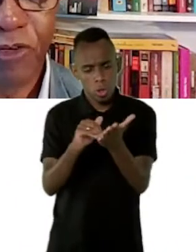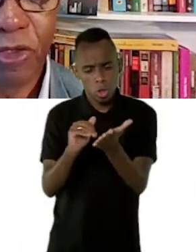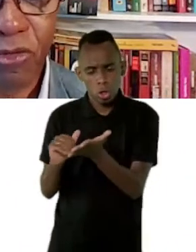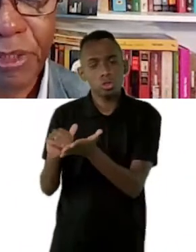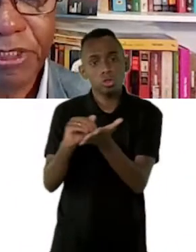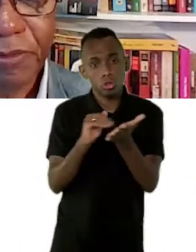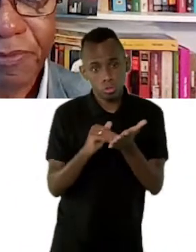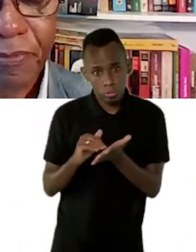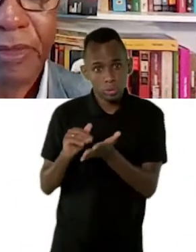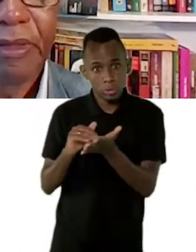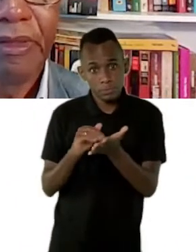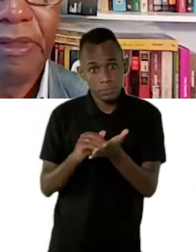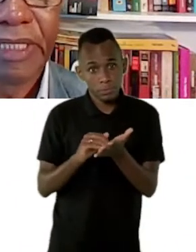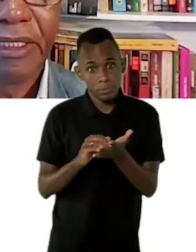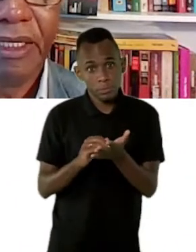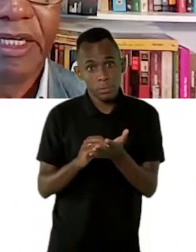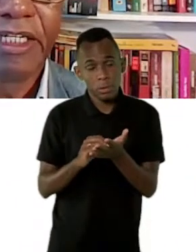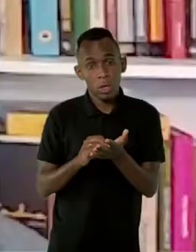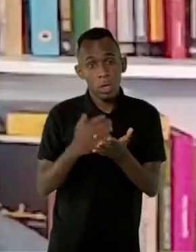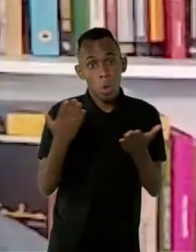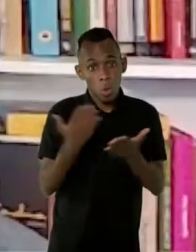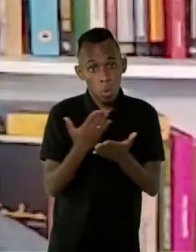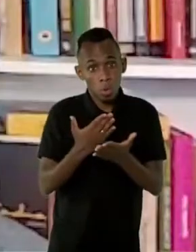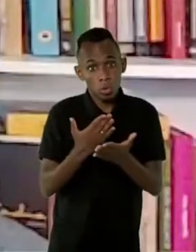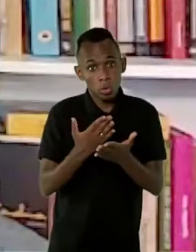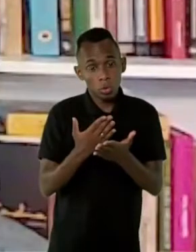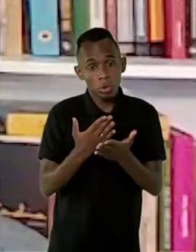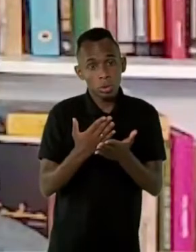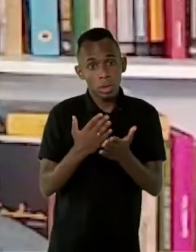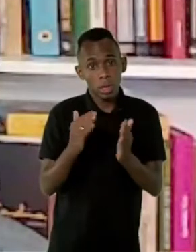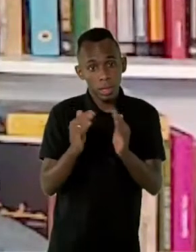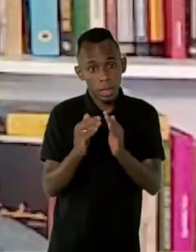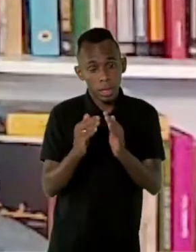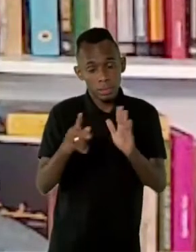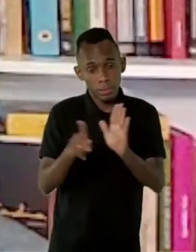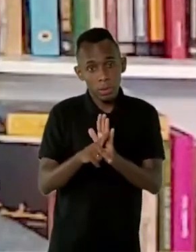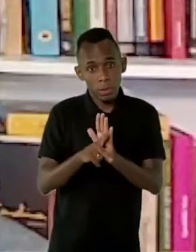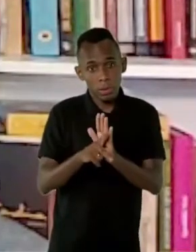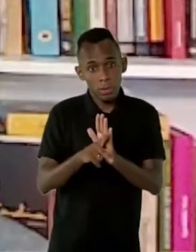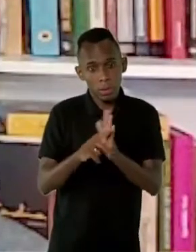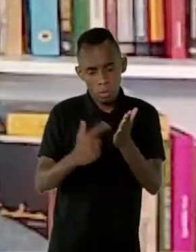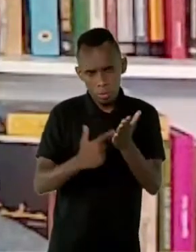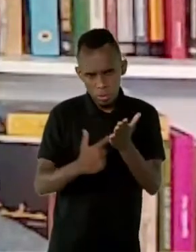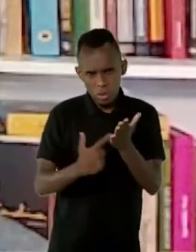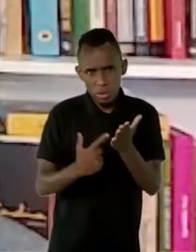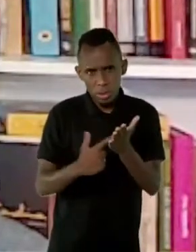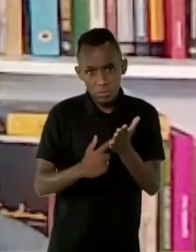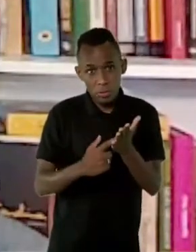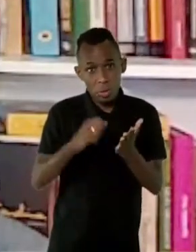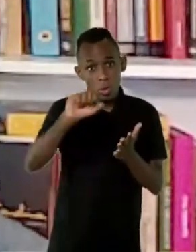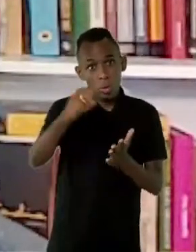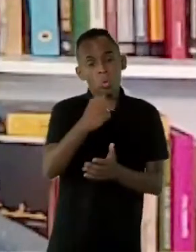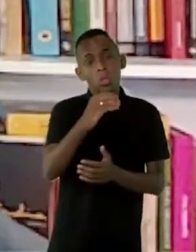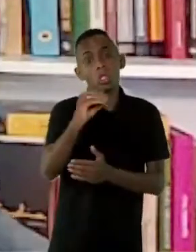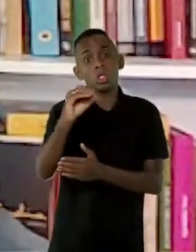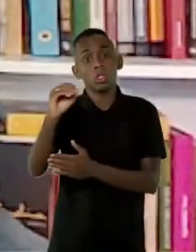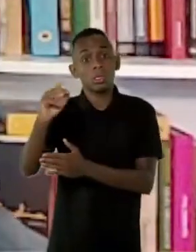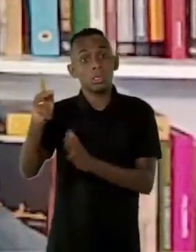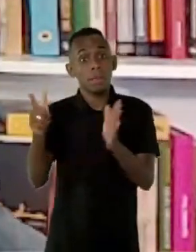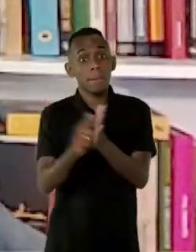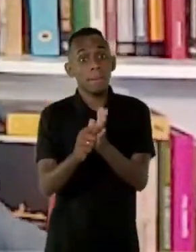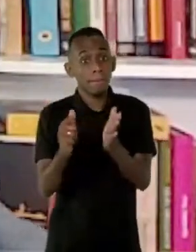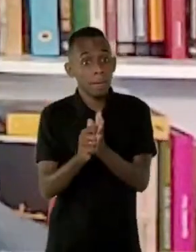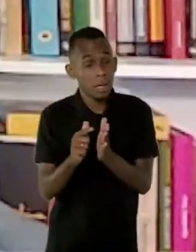alvenaria, em 2 volumes, né, que dão mais ou menos 800 páginas, os 2 volumes. Então você imagina isso